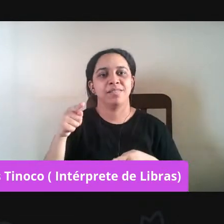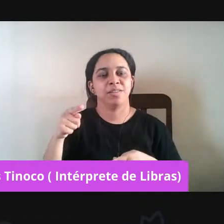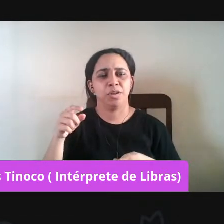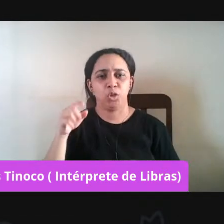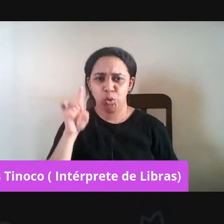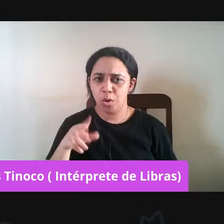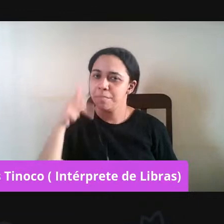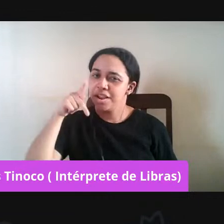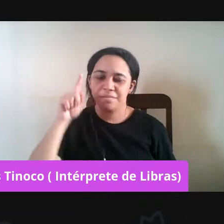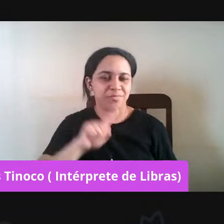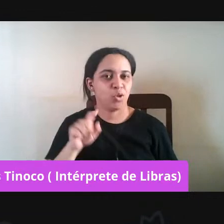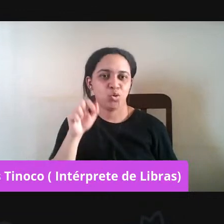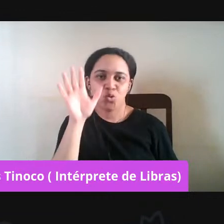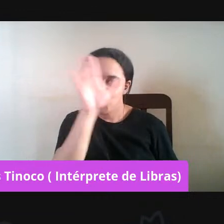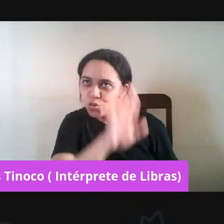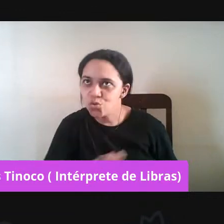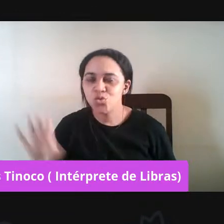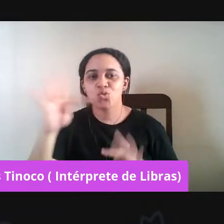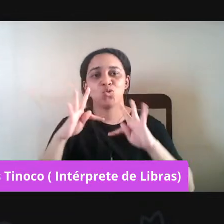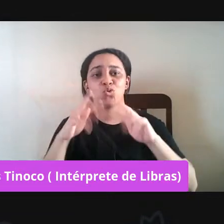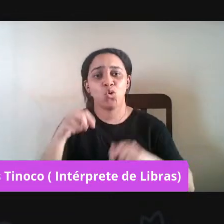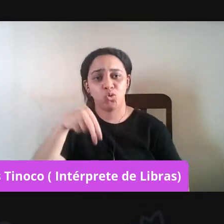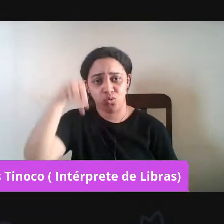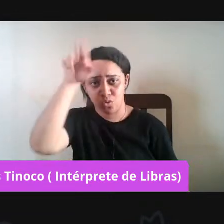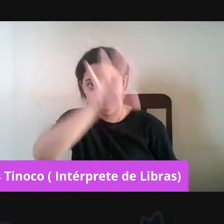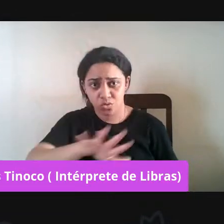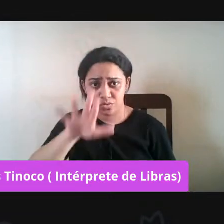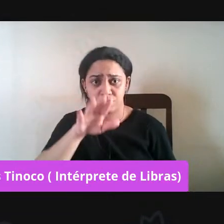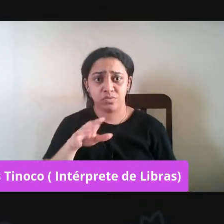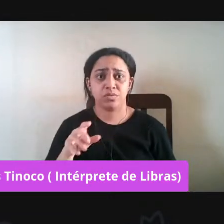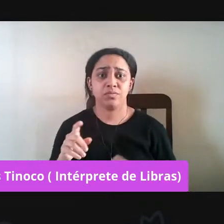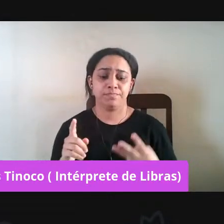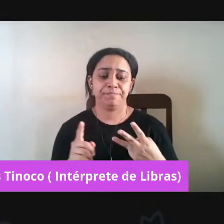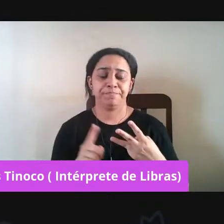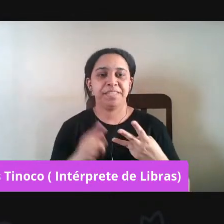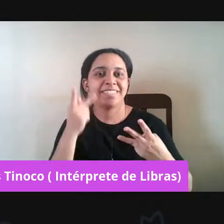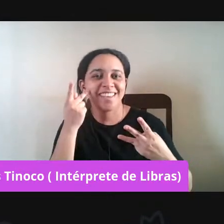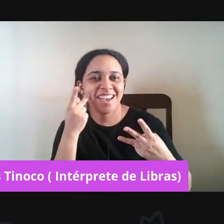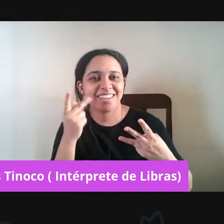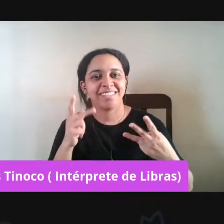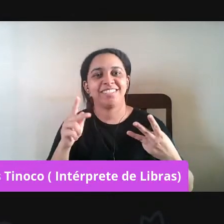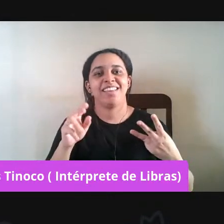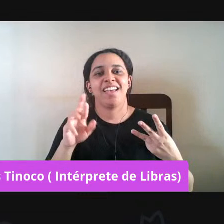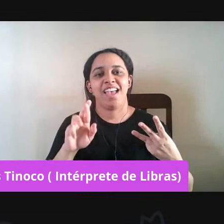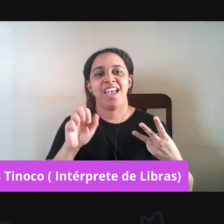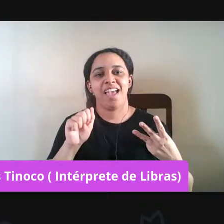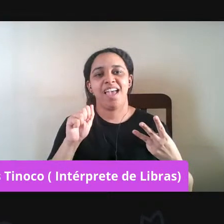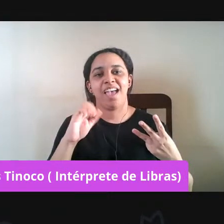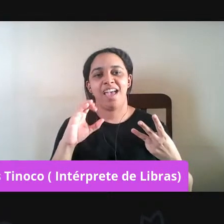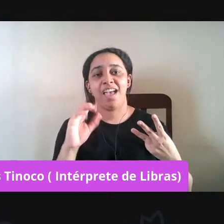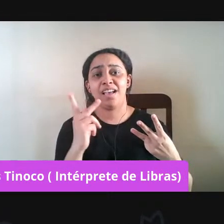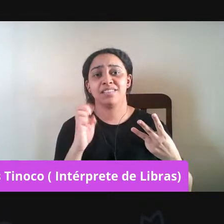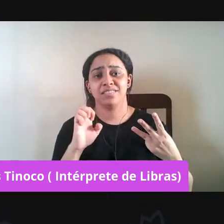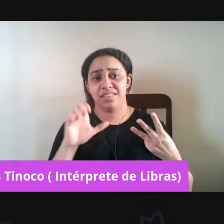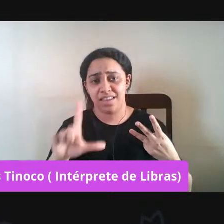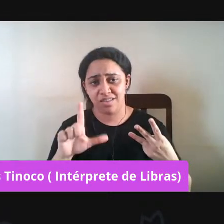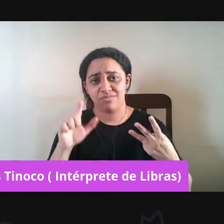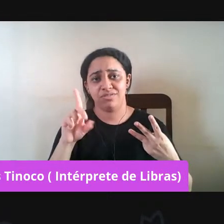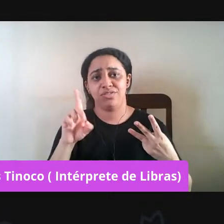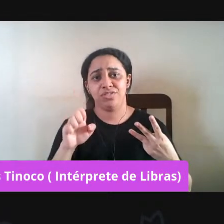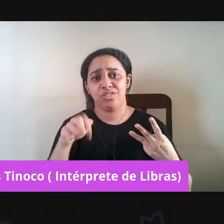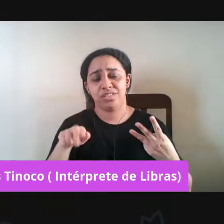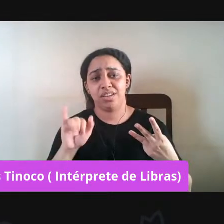Como representantes da literatura cearense, escolhemos Raquel de Queiroz, que no conjunto de suas obras marca a linguagem